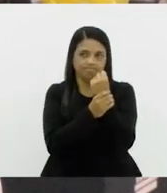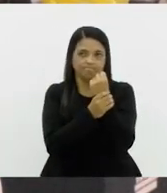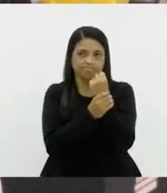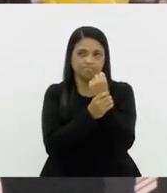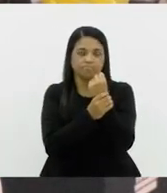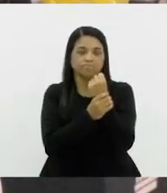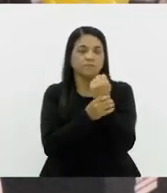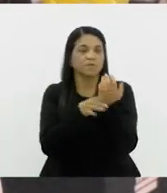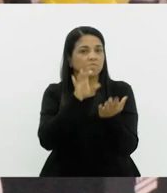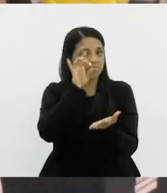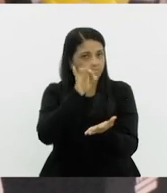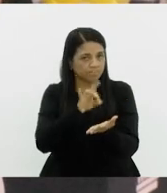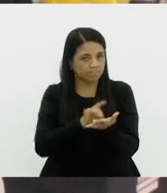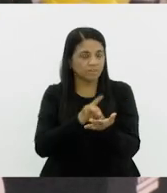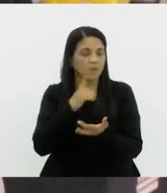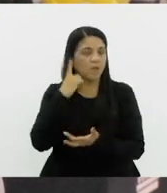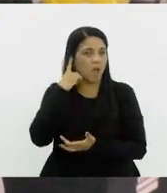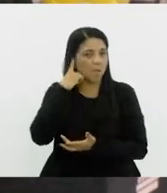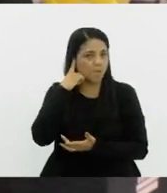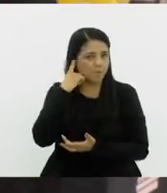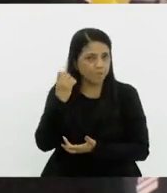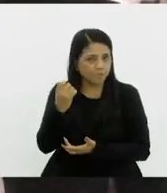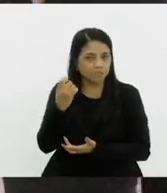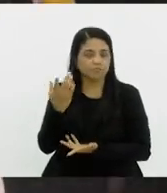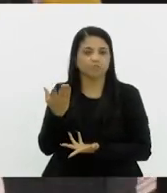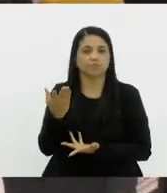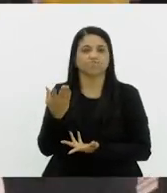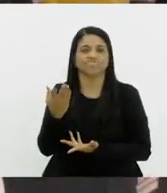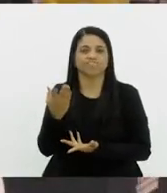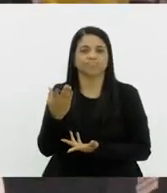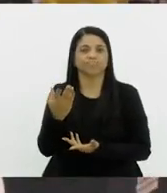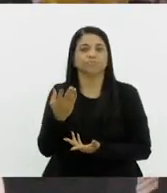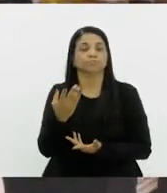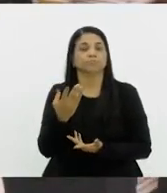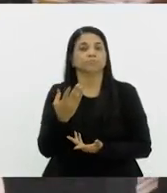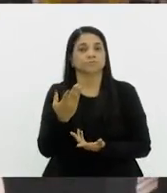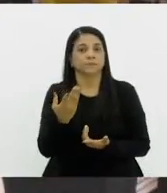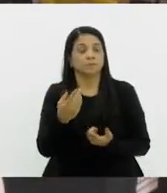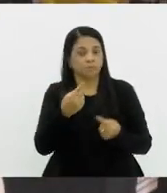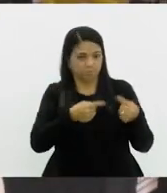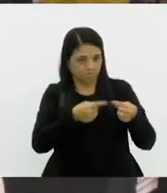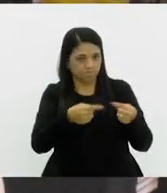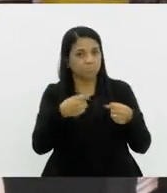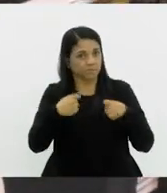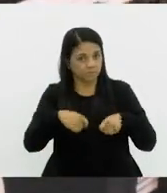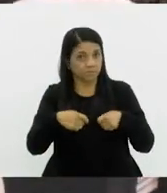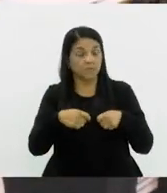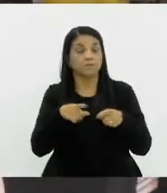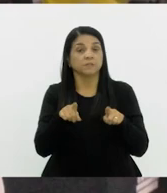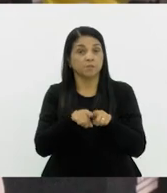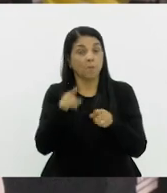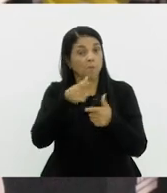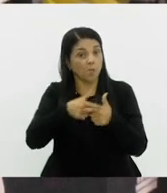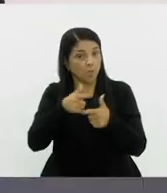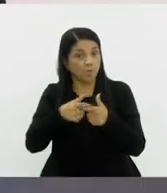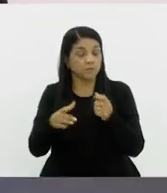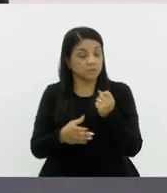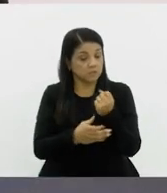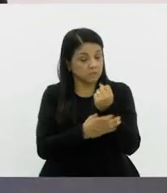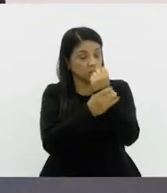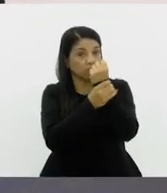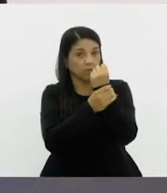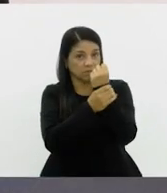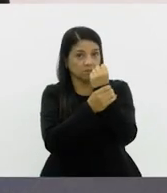De fato, a questão da poluição é indiscutível, mas nós temos um problema de segurança. E esse problema de